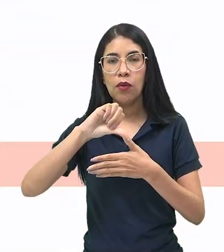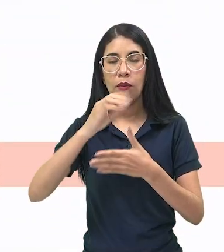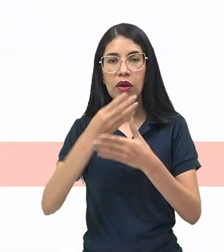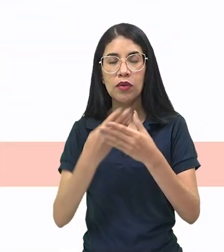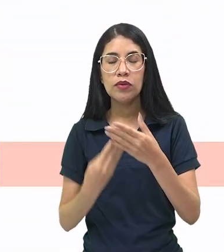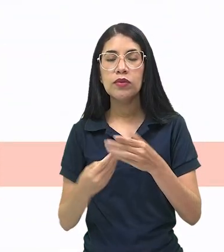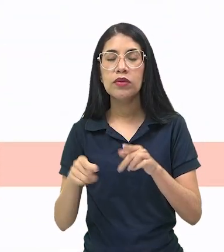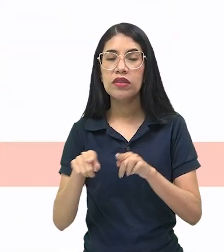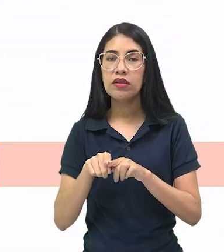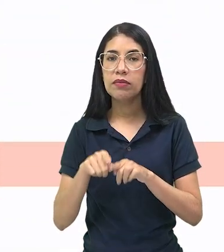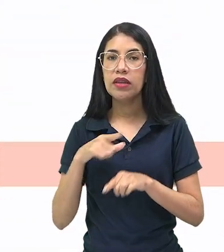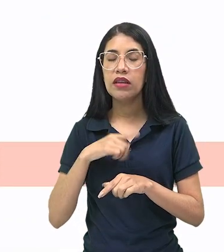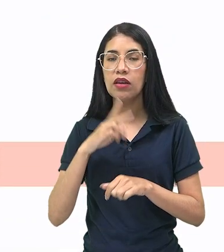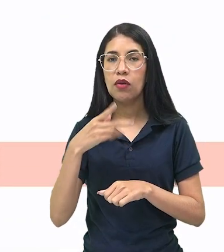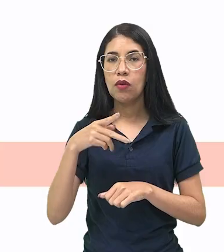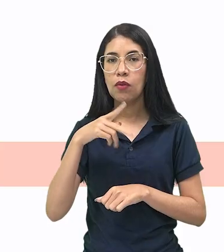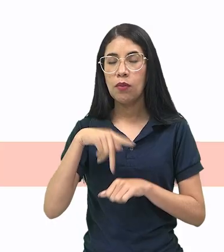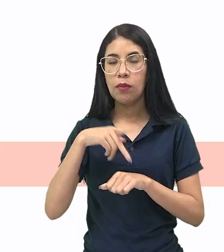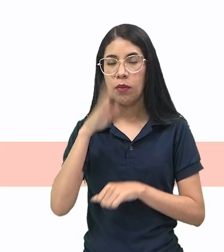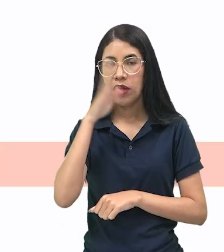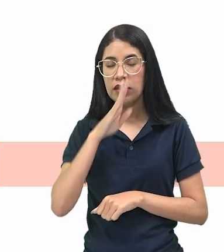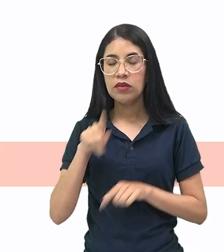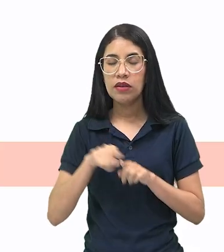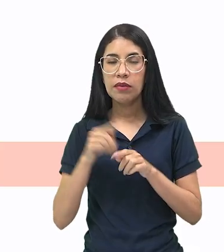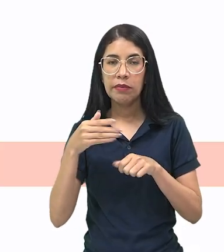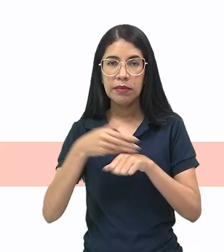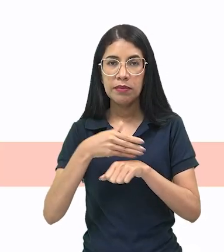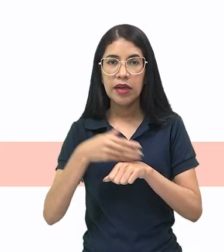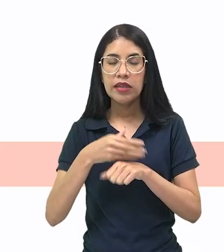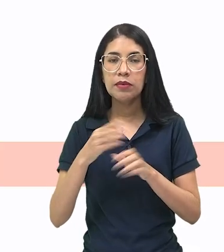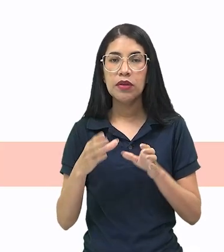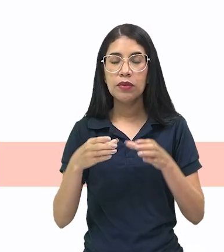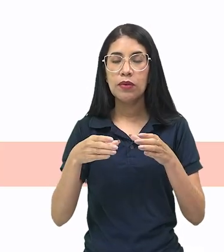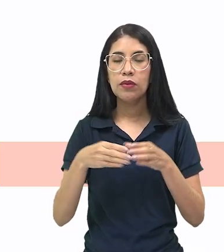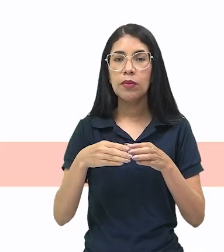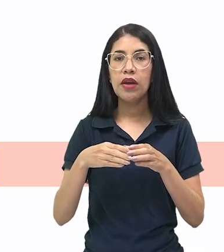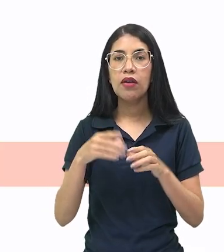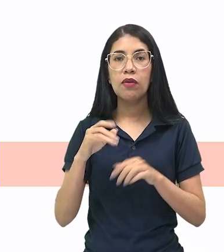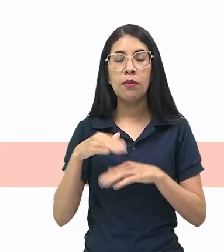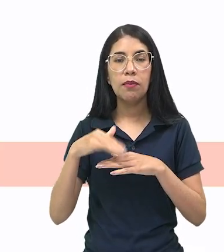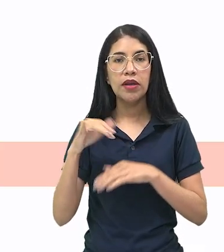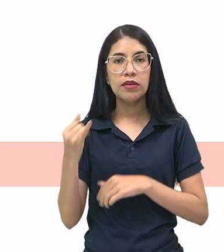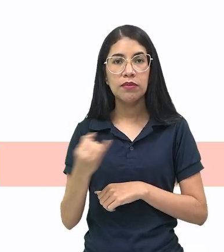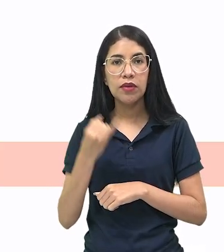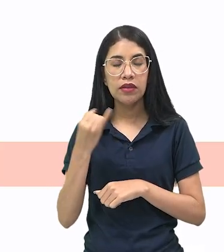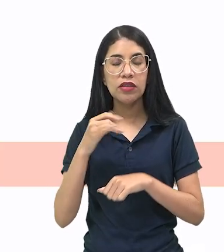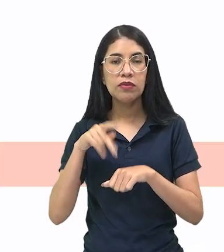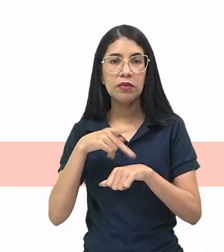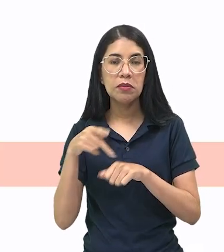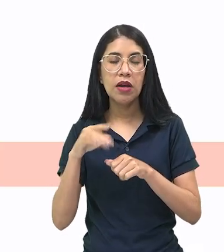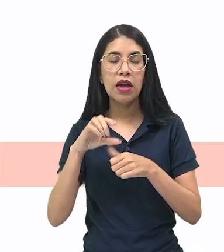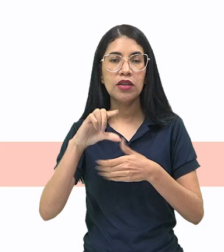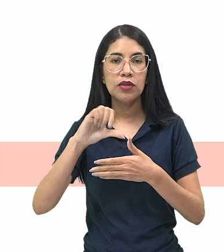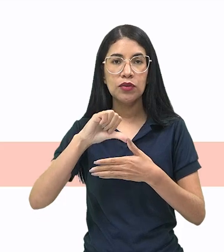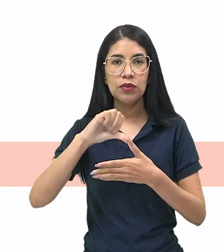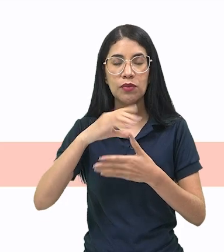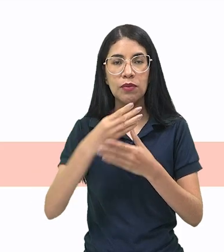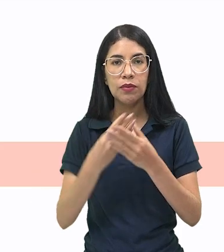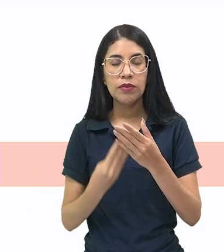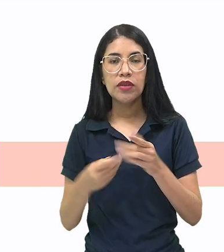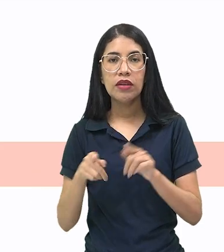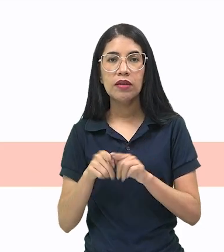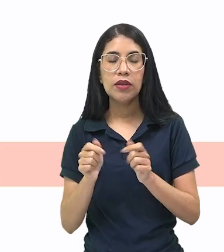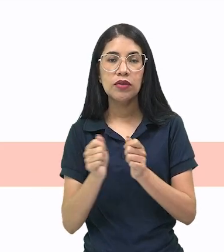Mercado Comum do Sul. O Brasil é um país que faz parte desse bloco econômico e é um dos países mais importantes do Mercosul,